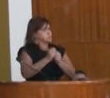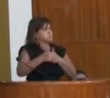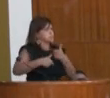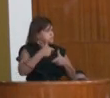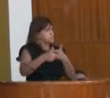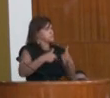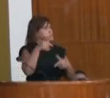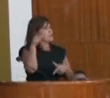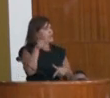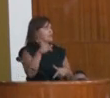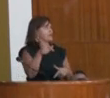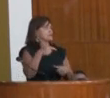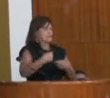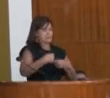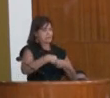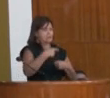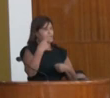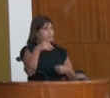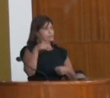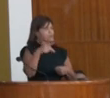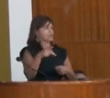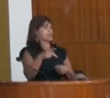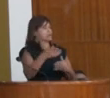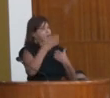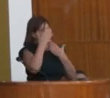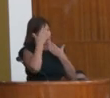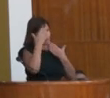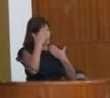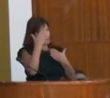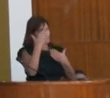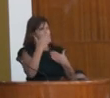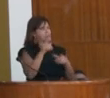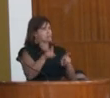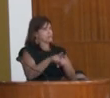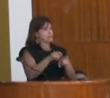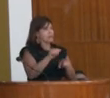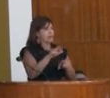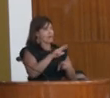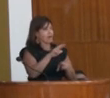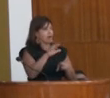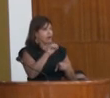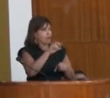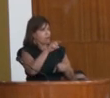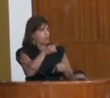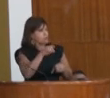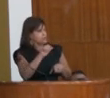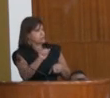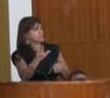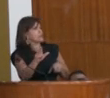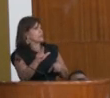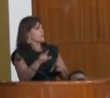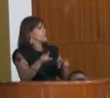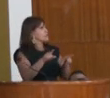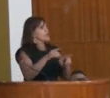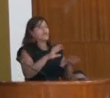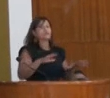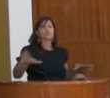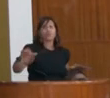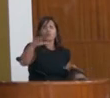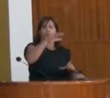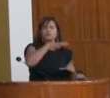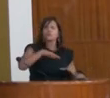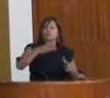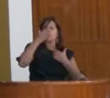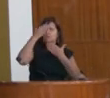trabalho que ele faz na cidade de Piraí e no distrito de Arrozal. Parabéns, Sena. Queria cumprimentar mais uma vez todos